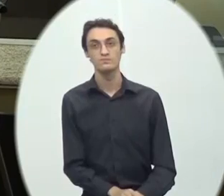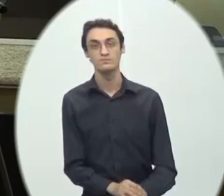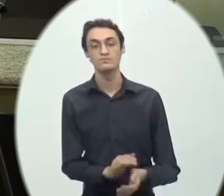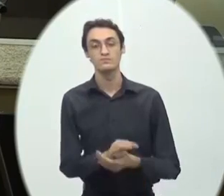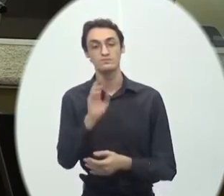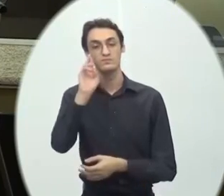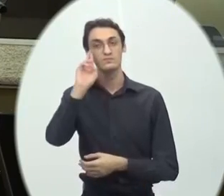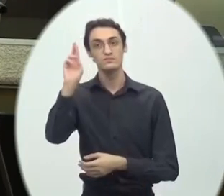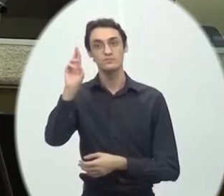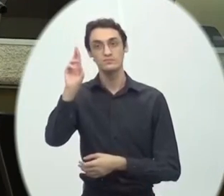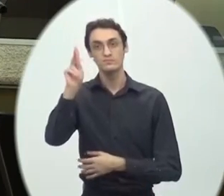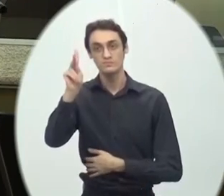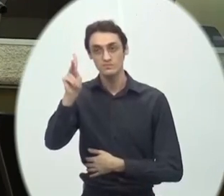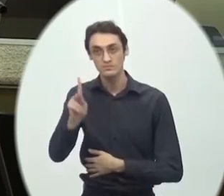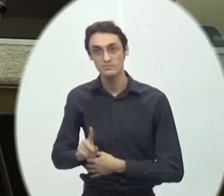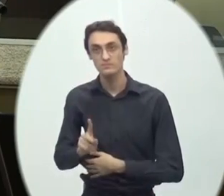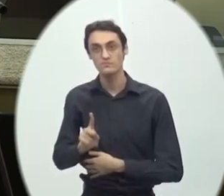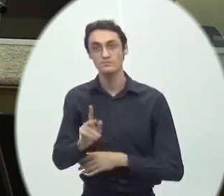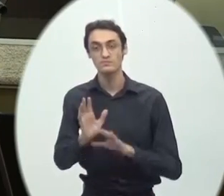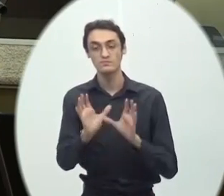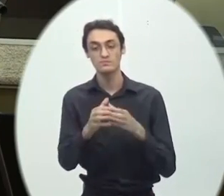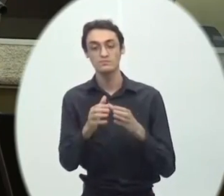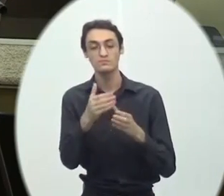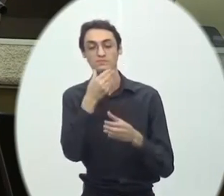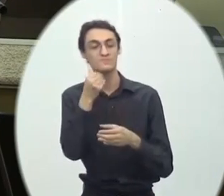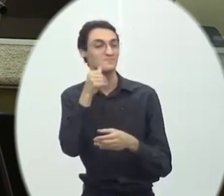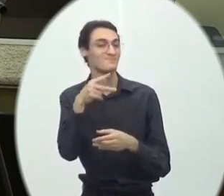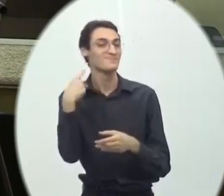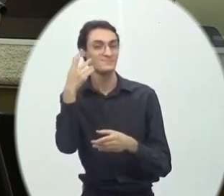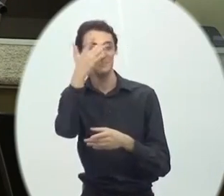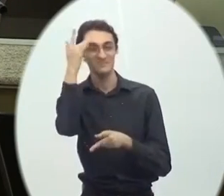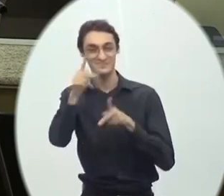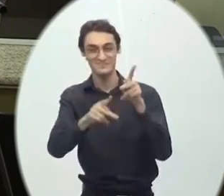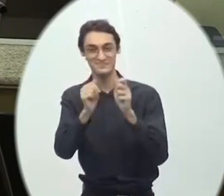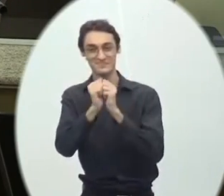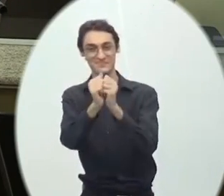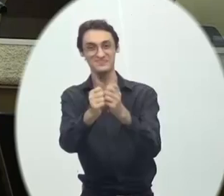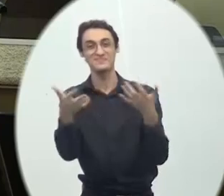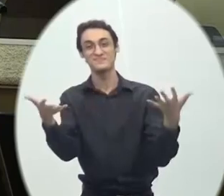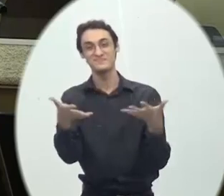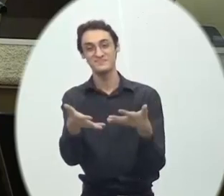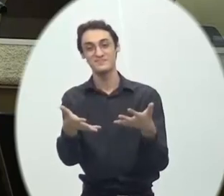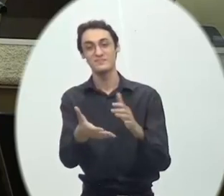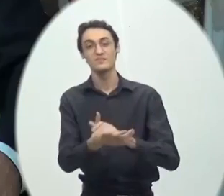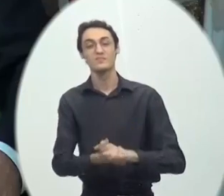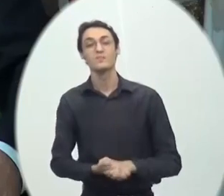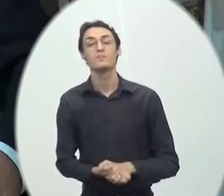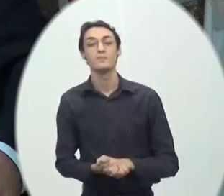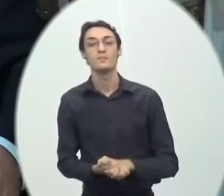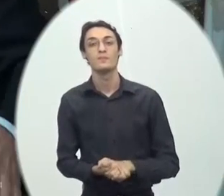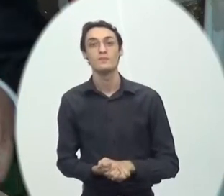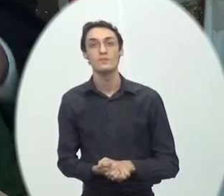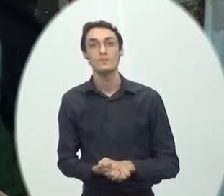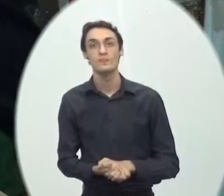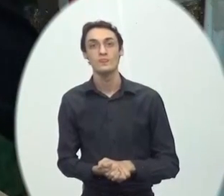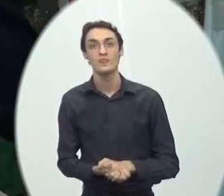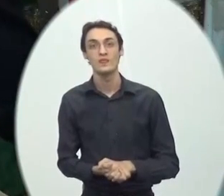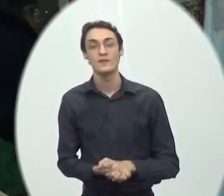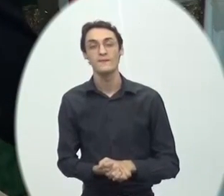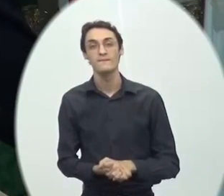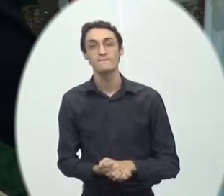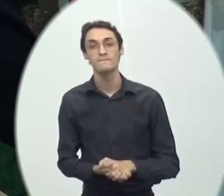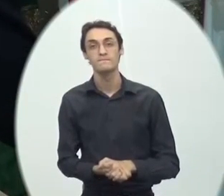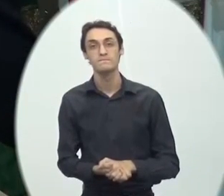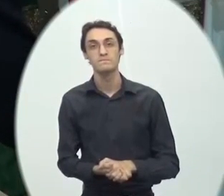Senhor presidente, senhores vereadores, vereadoras, todo o público que nos assiste. Senhores vereadores,